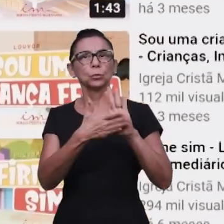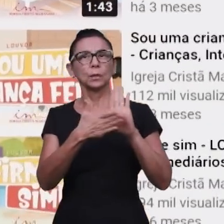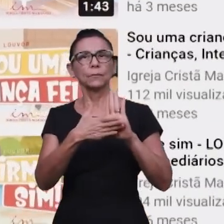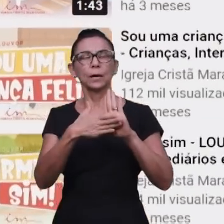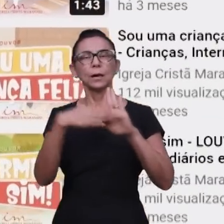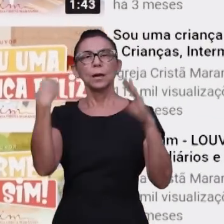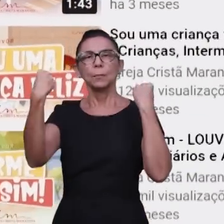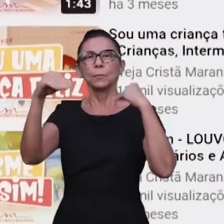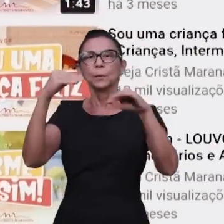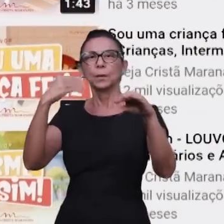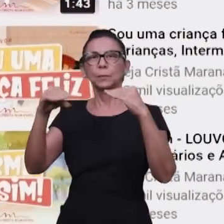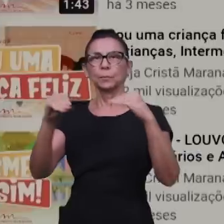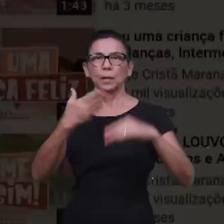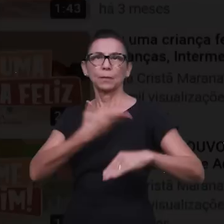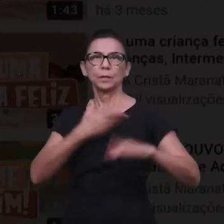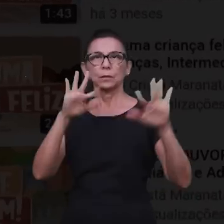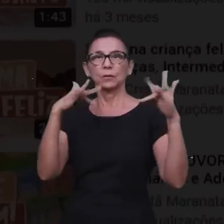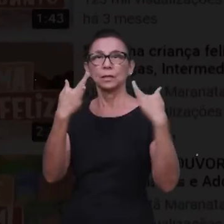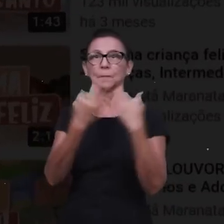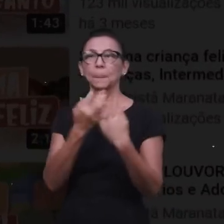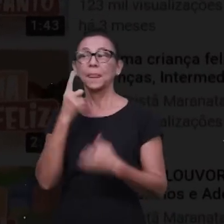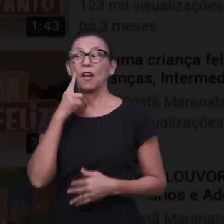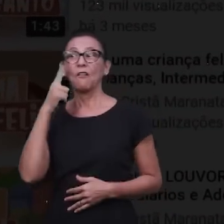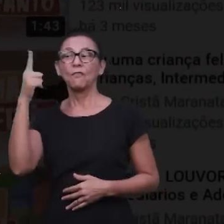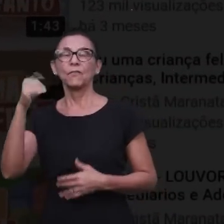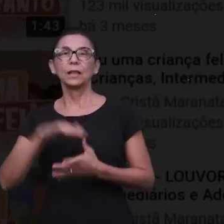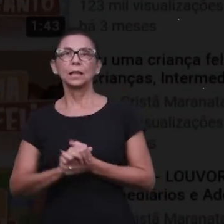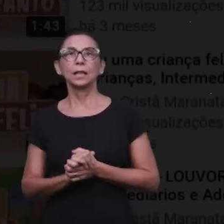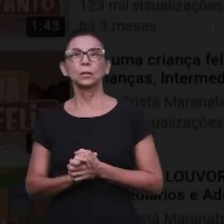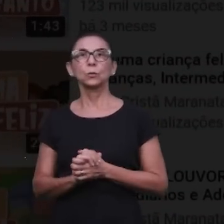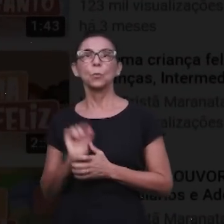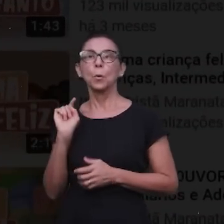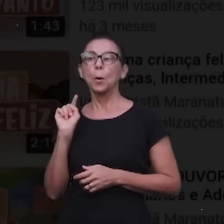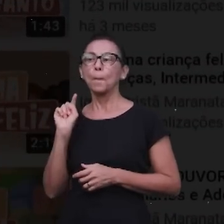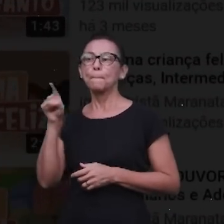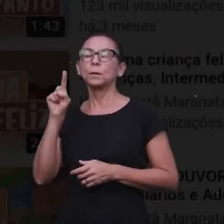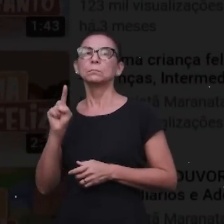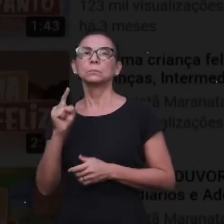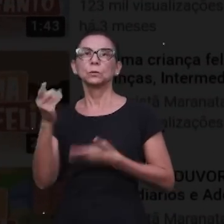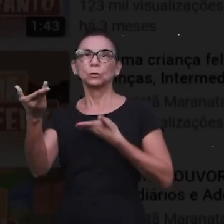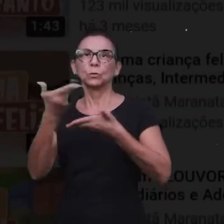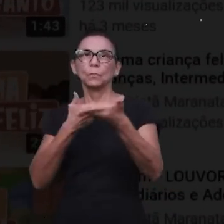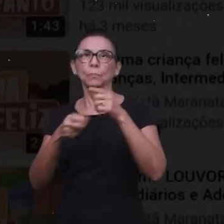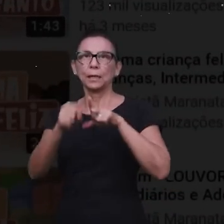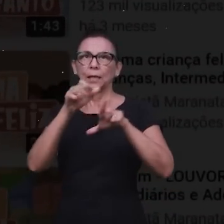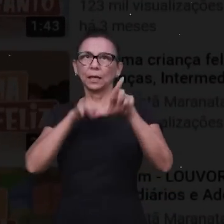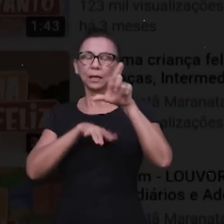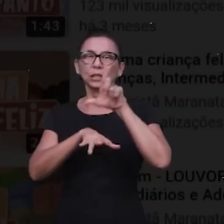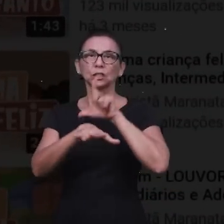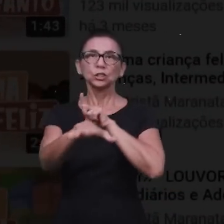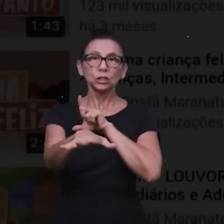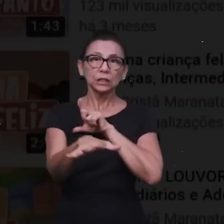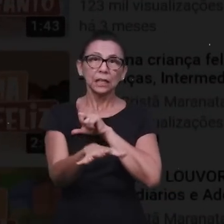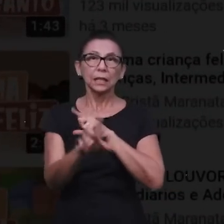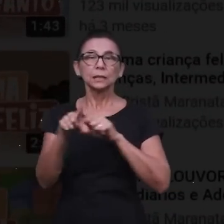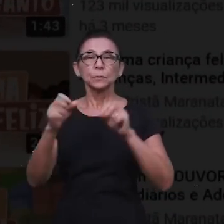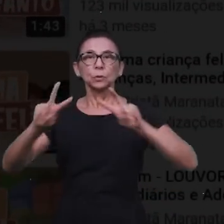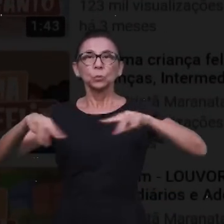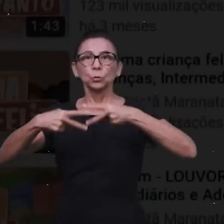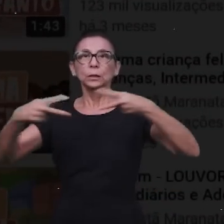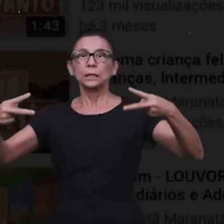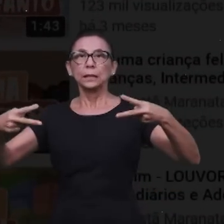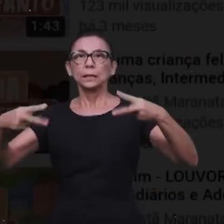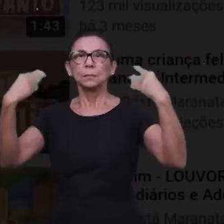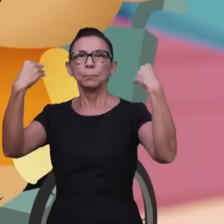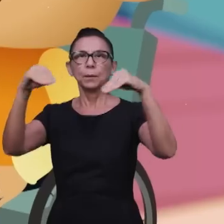ou amigo, é só clicar no botão compartilhar e depois em copiar o link e ele já fica pronto para você colar no WhatsApp. Simples